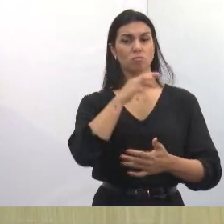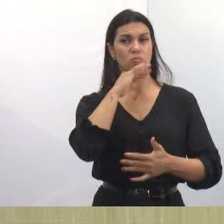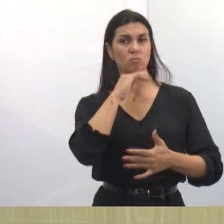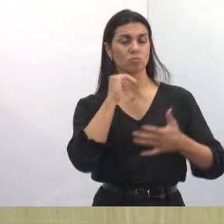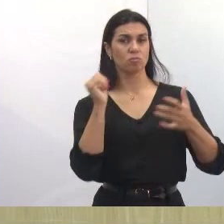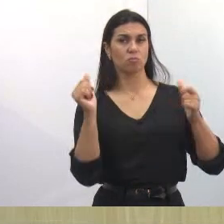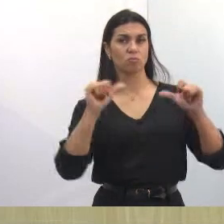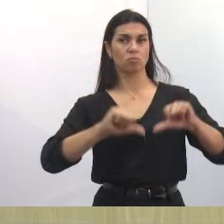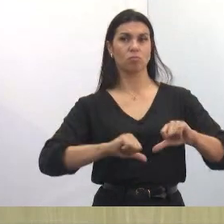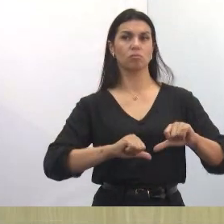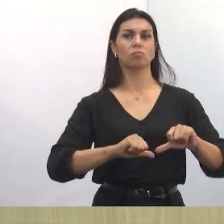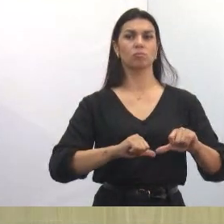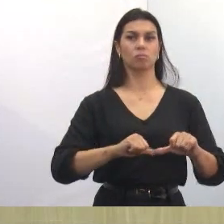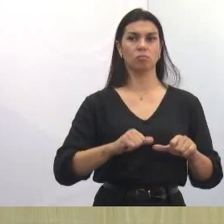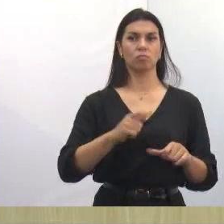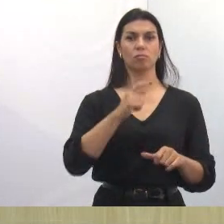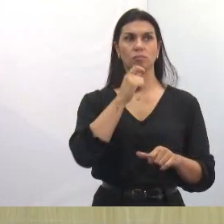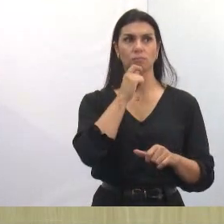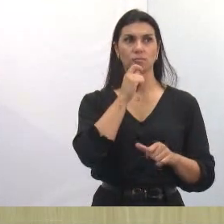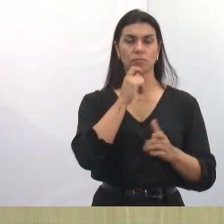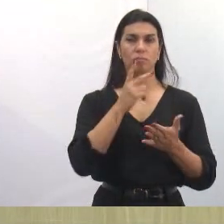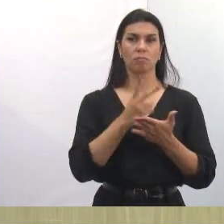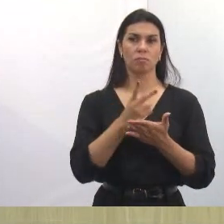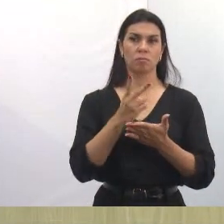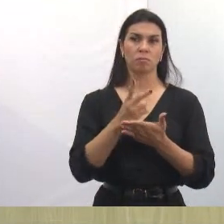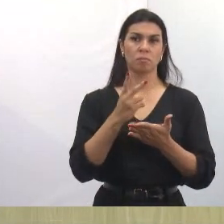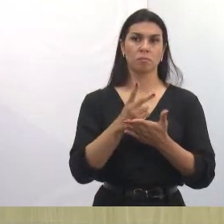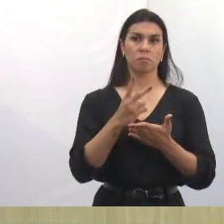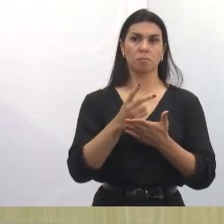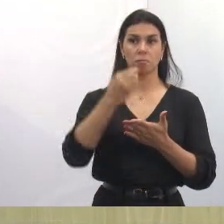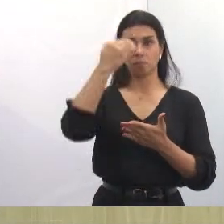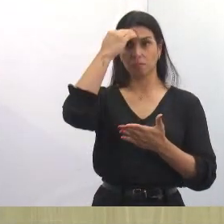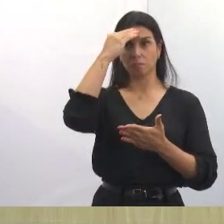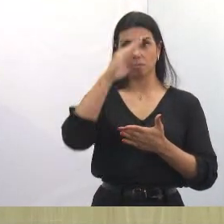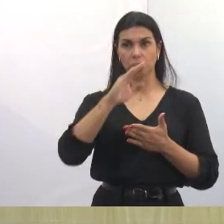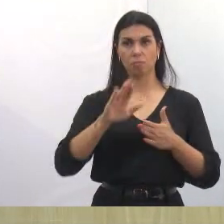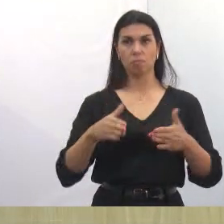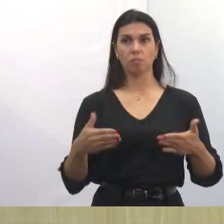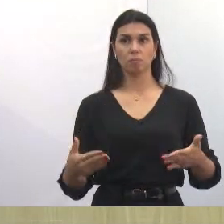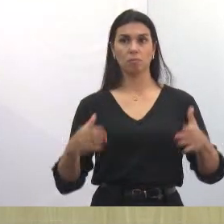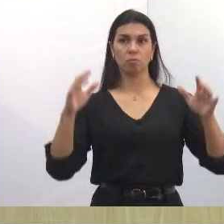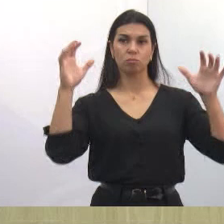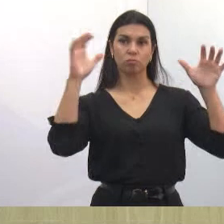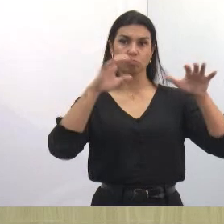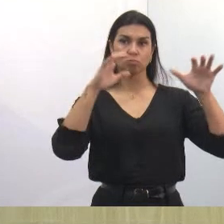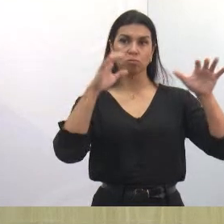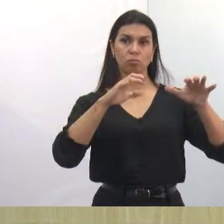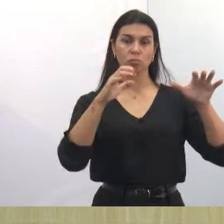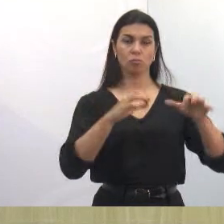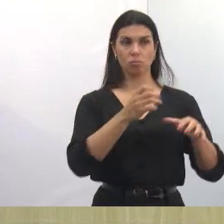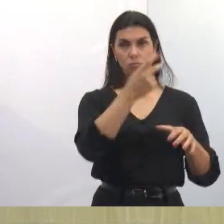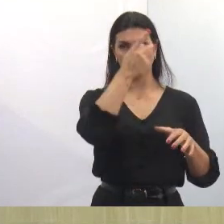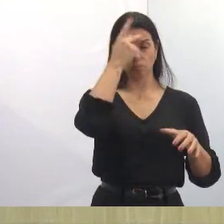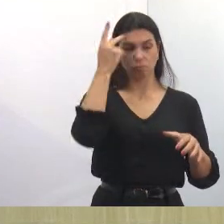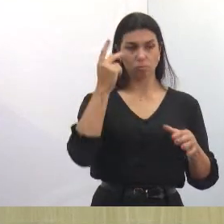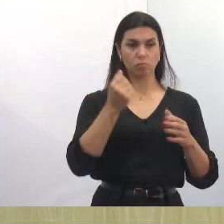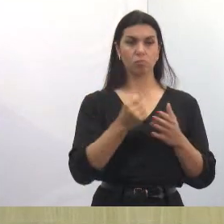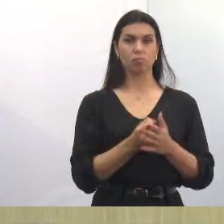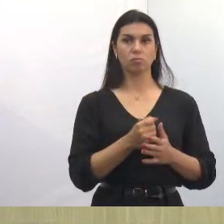Veranejal, especialmente em período de chuva, quando os moradores ficam impedidos de sair de